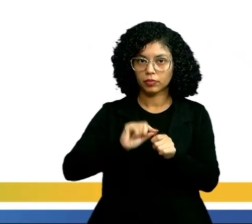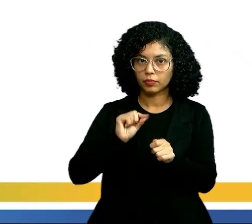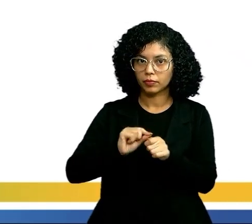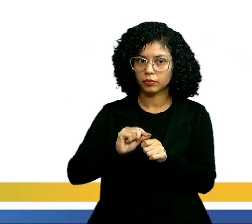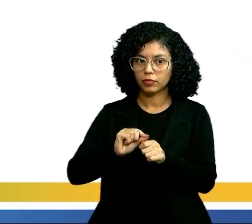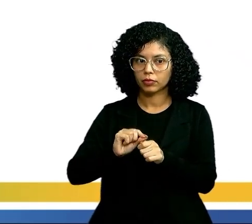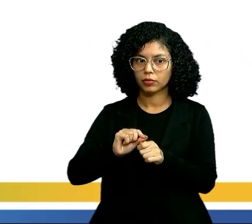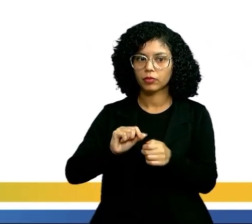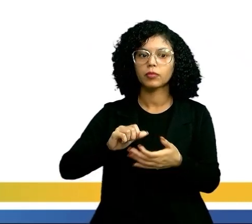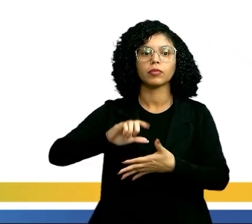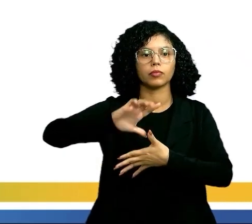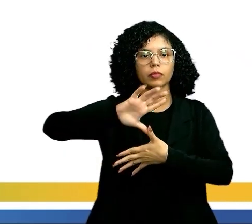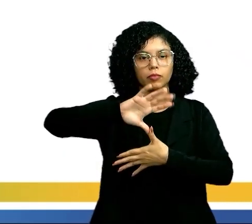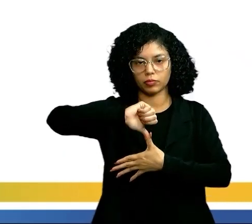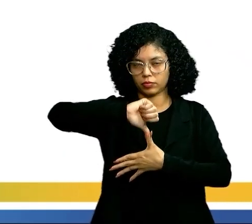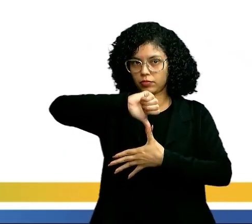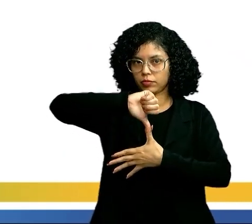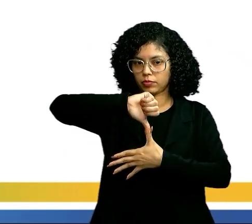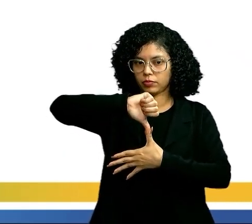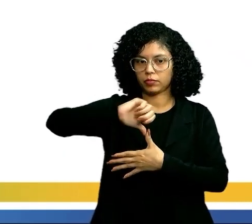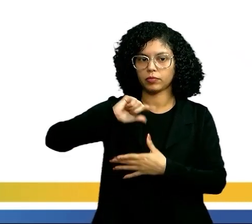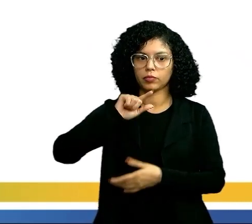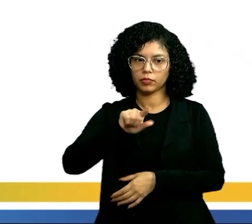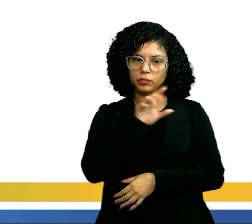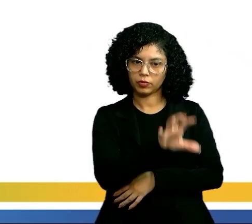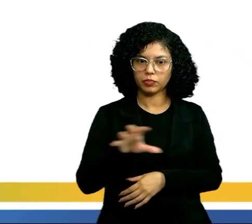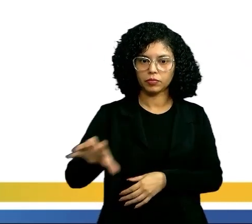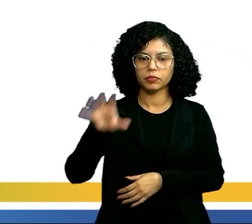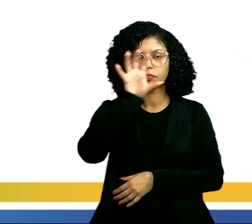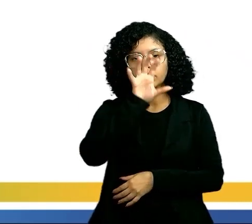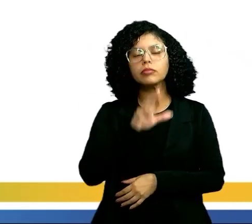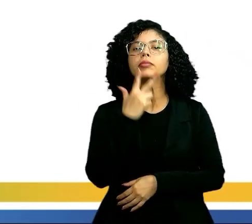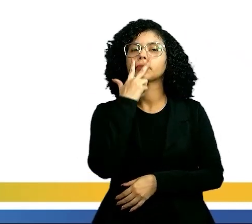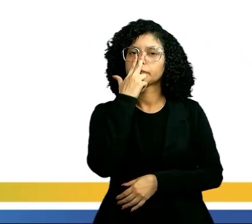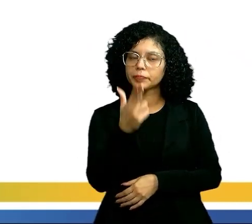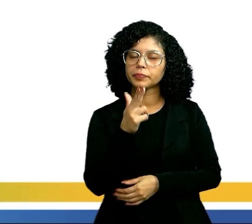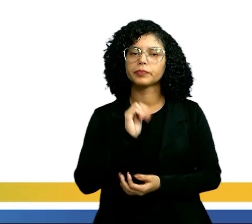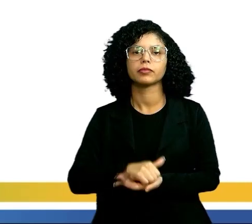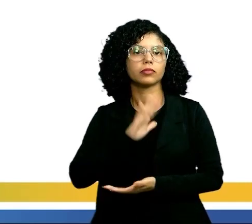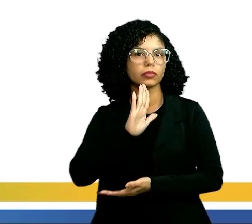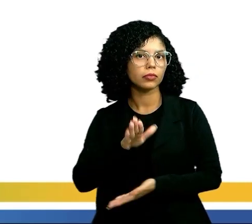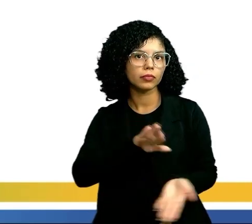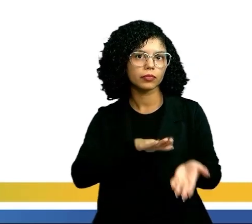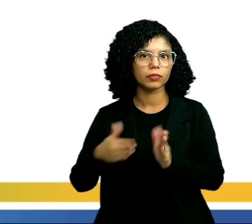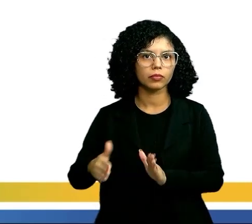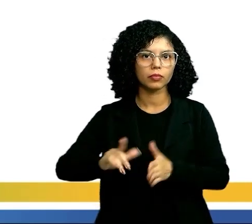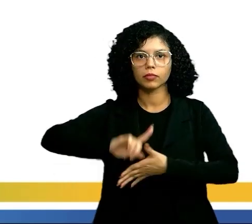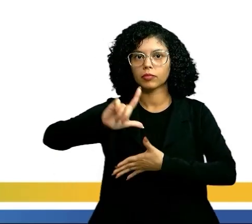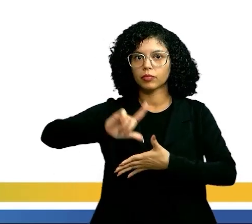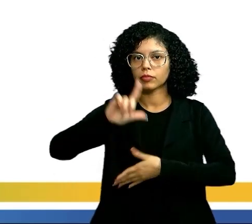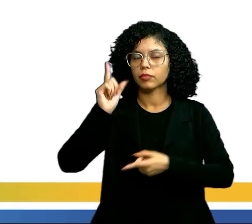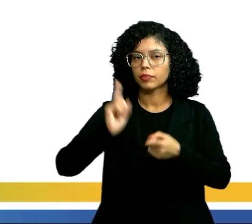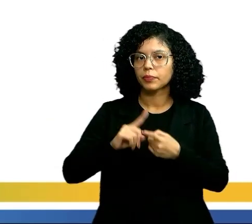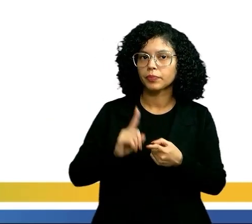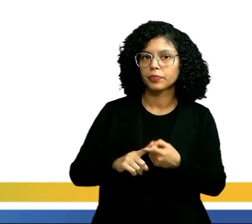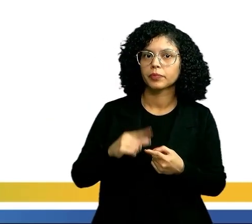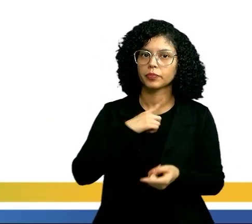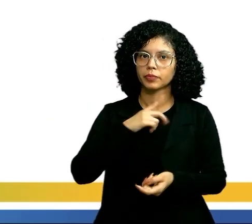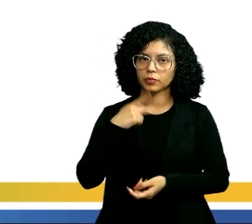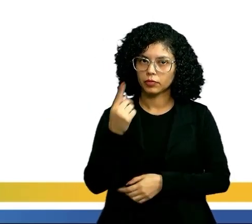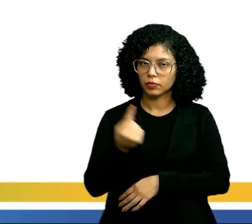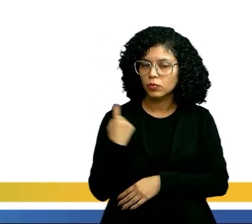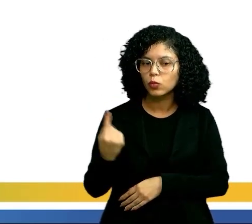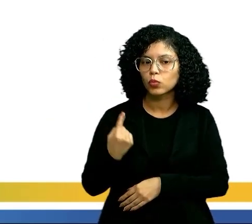parte da América do Norte, não é verdade? Nesse mapa que está aparecendo na tela, ele já faz parte da América Latina. Por quê? Porque